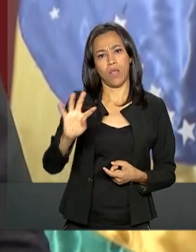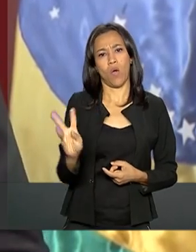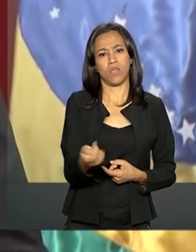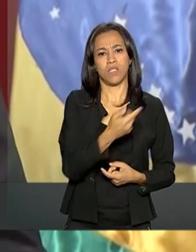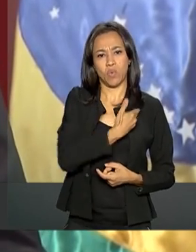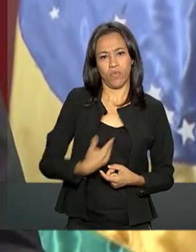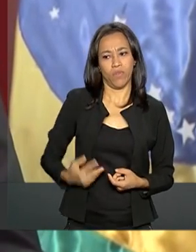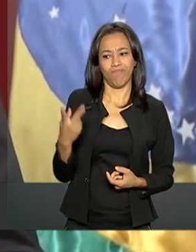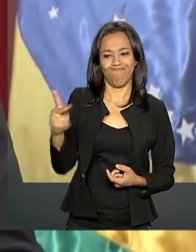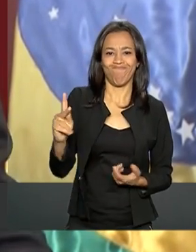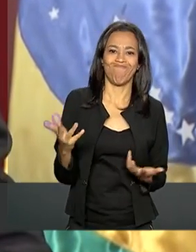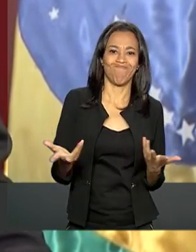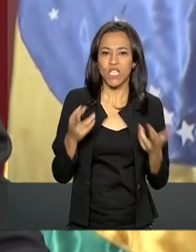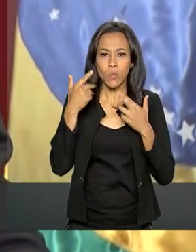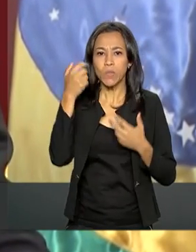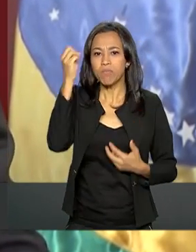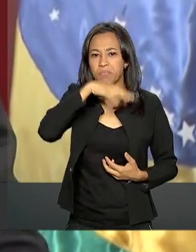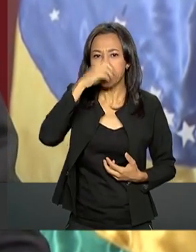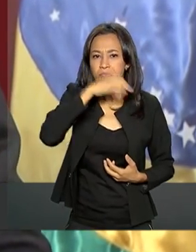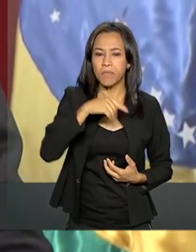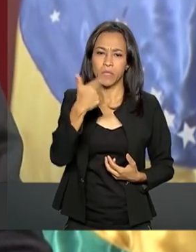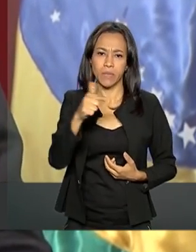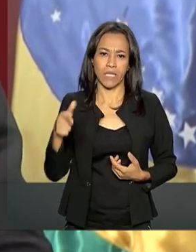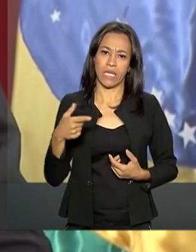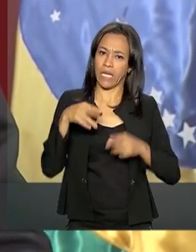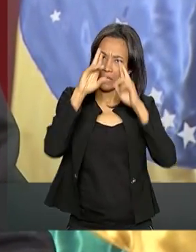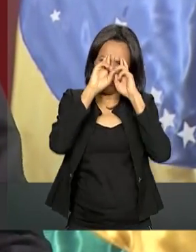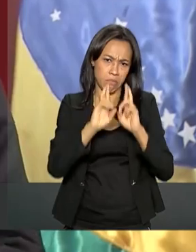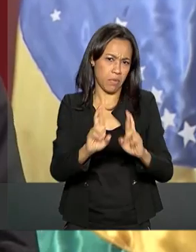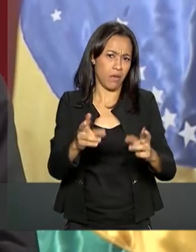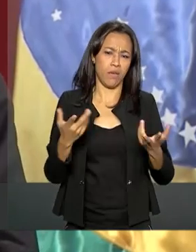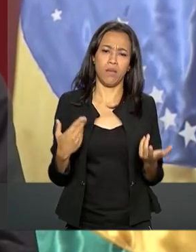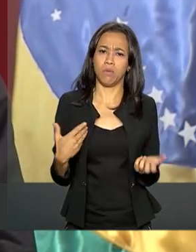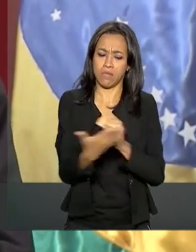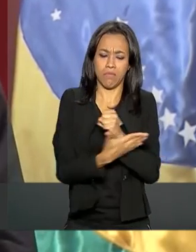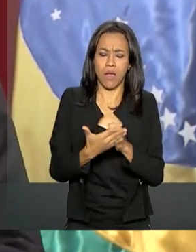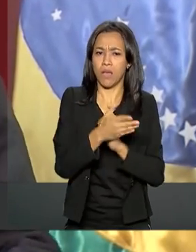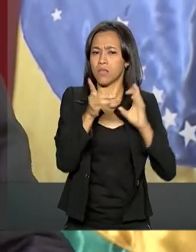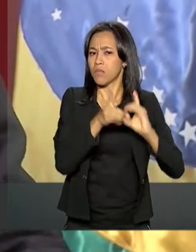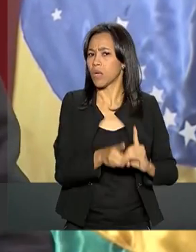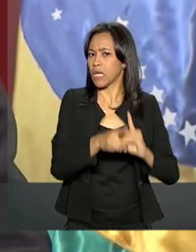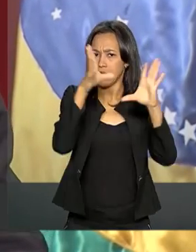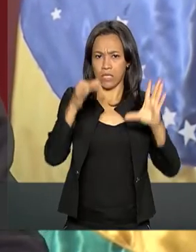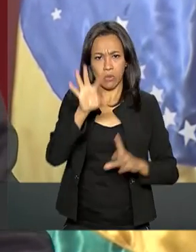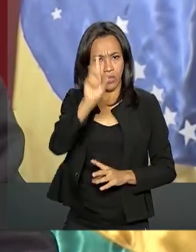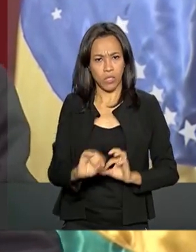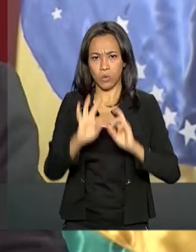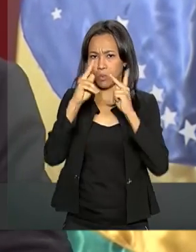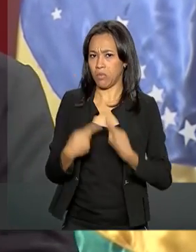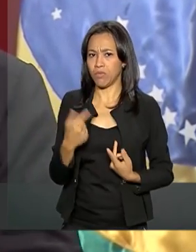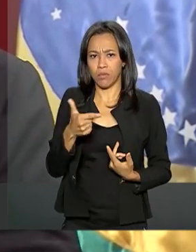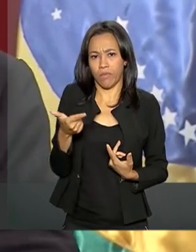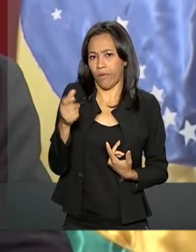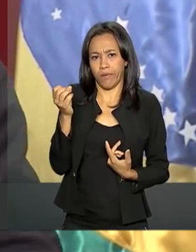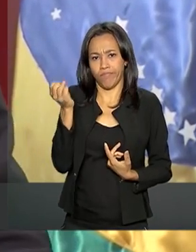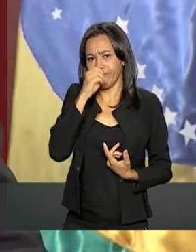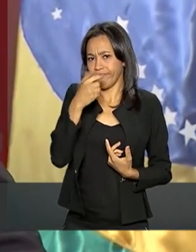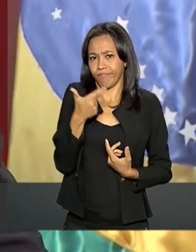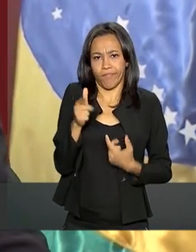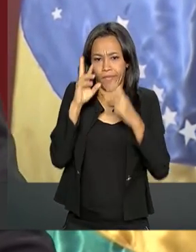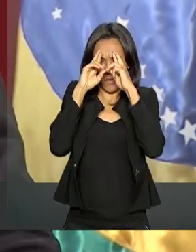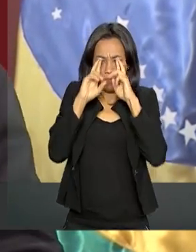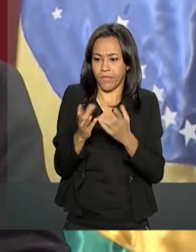que não somente não respeita as liberdades e os princípios democráticos dos direitos humanos, mas que também está